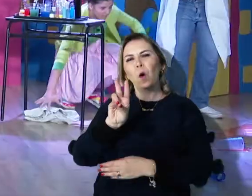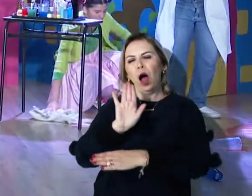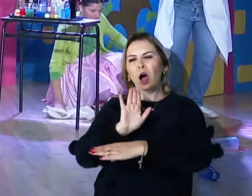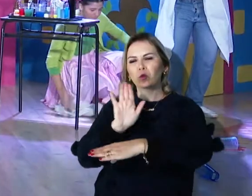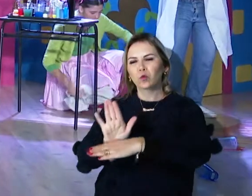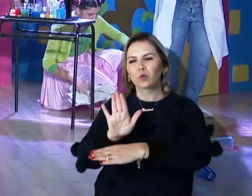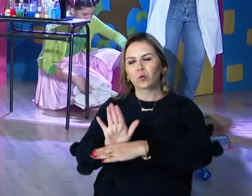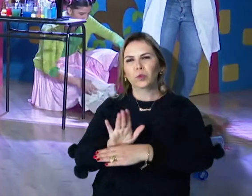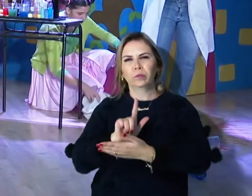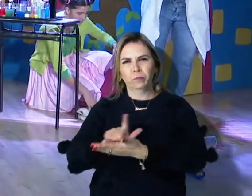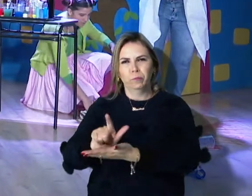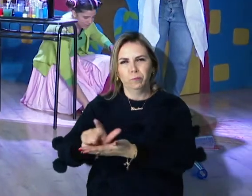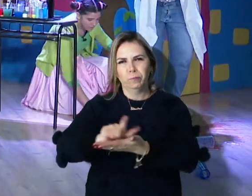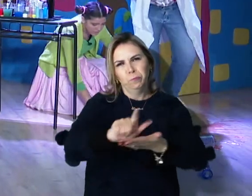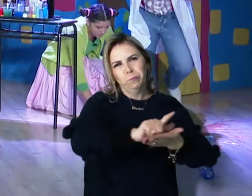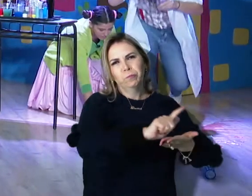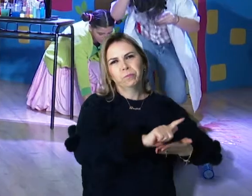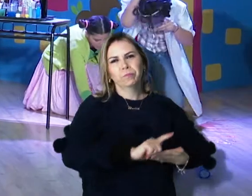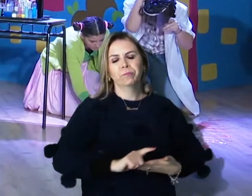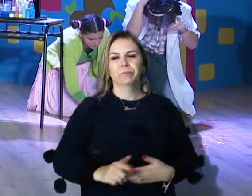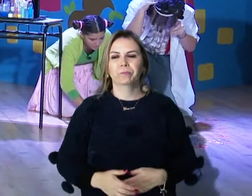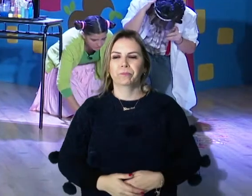limpar.